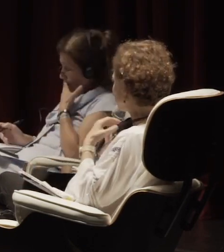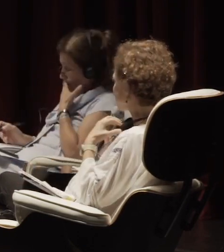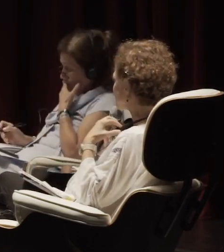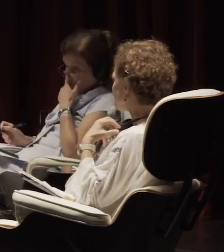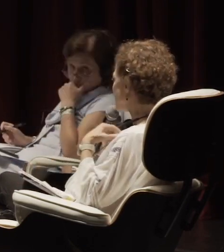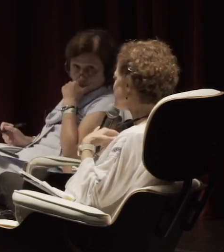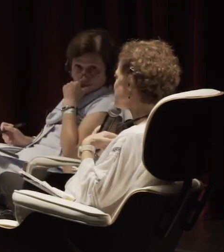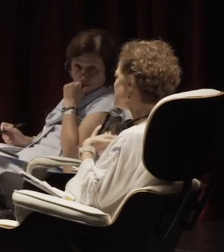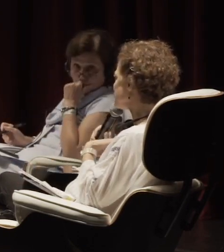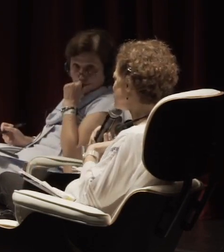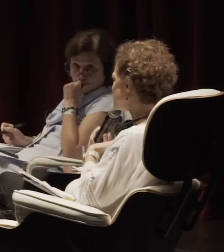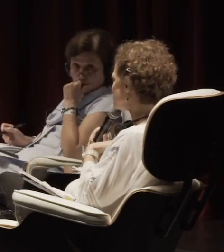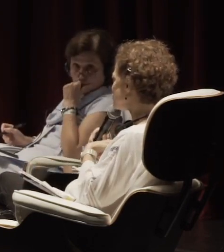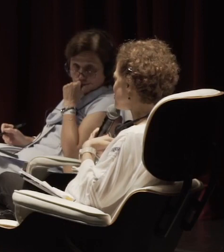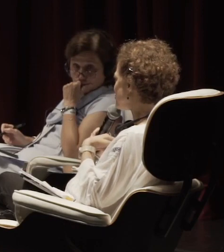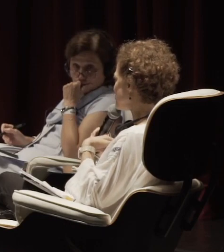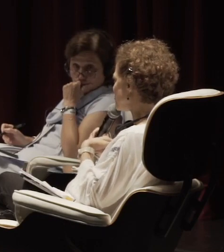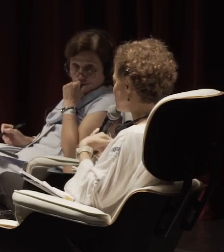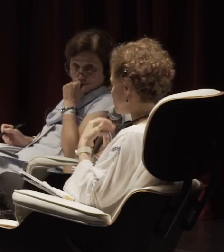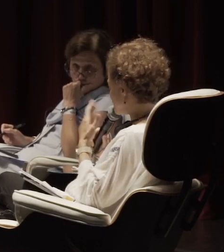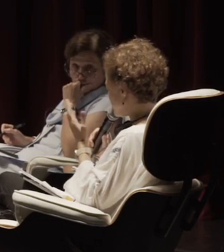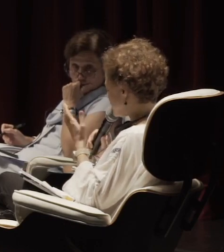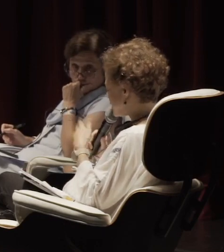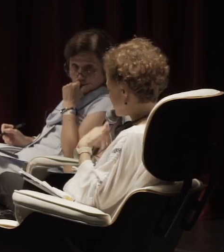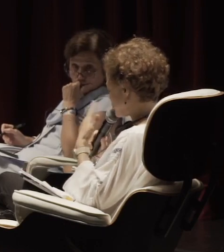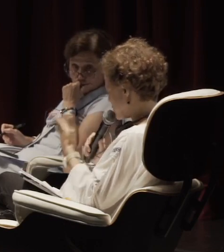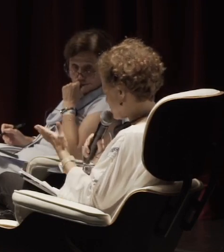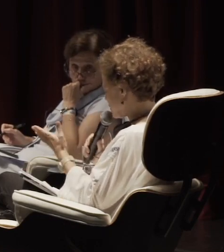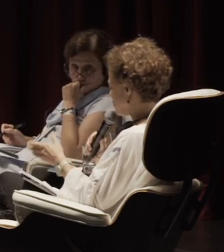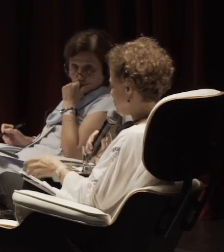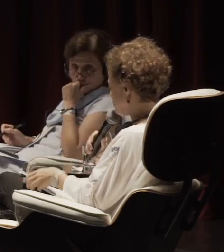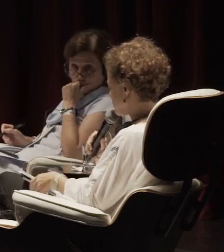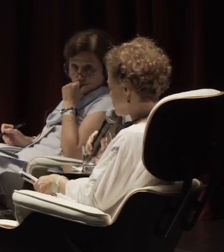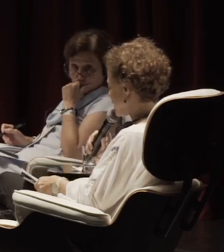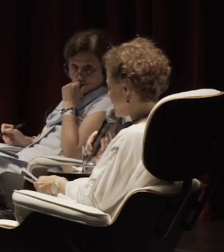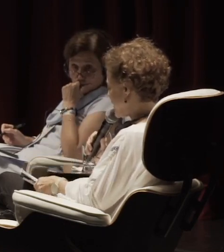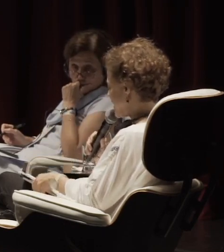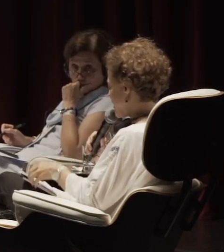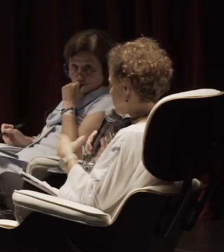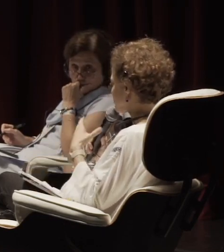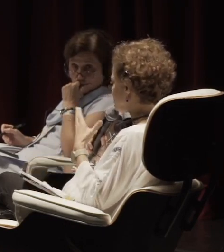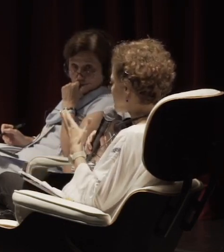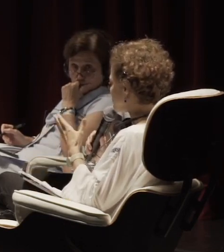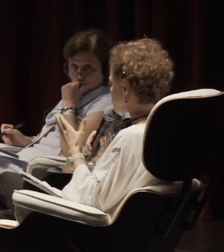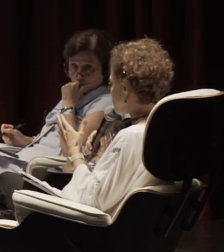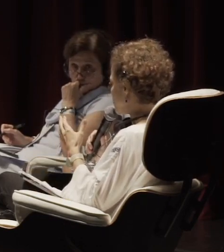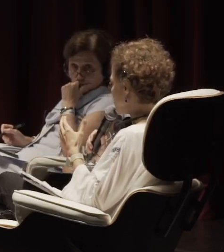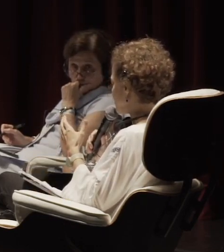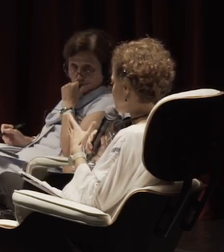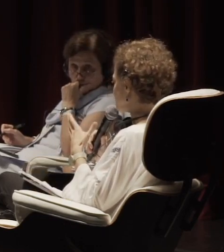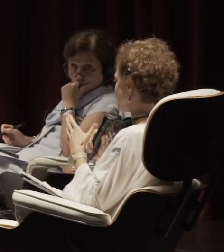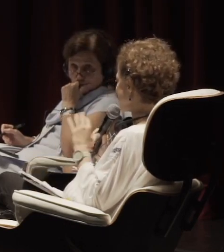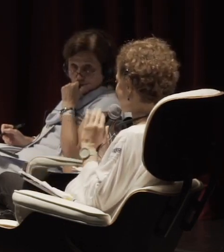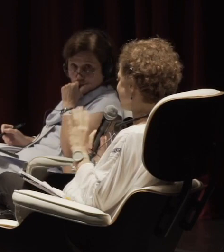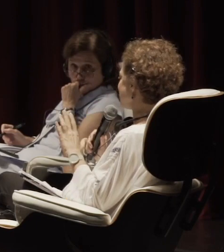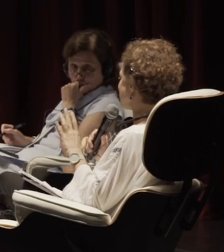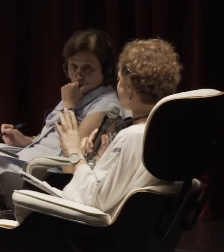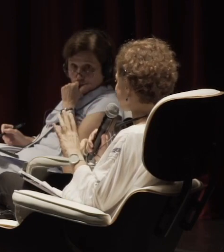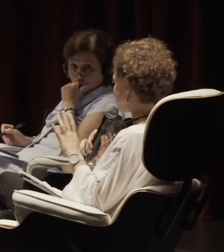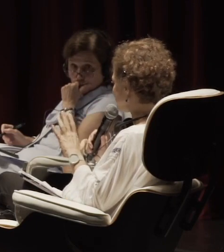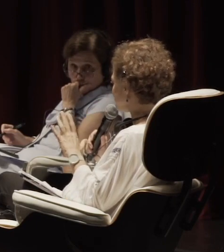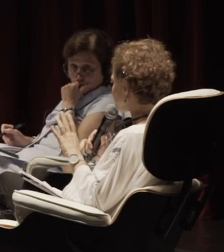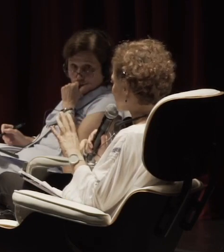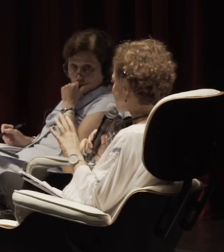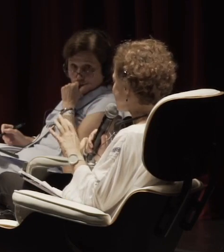que a pessoa vai receber, do que a pessoa vai receber. Eu fico muito impressionada quando eu penso em um bebê